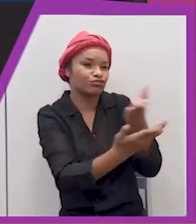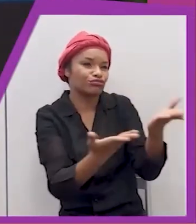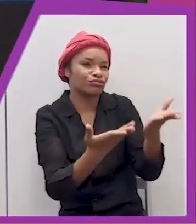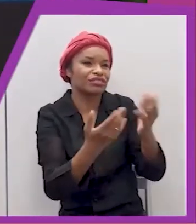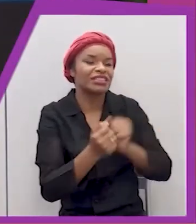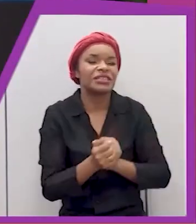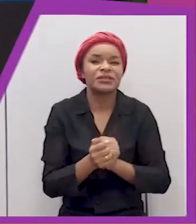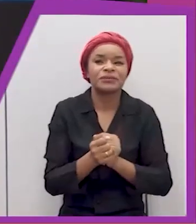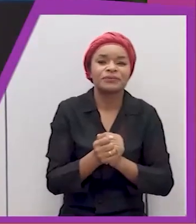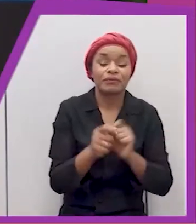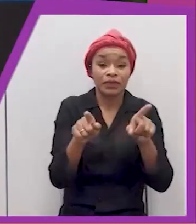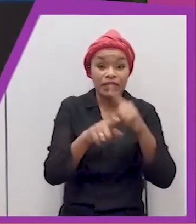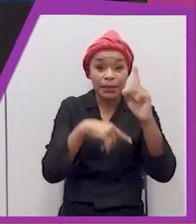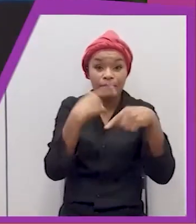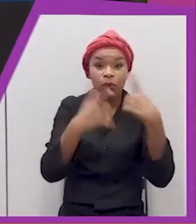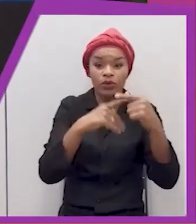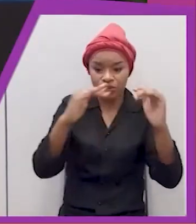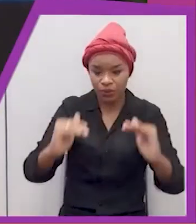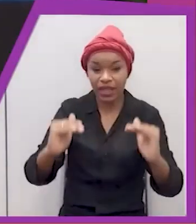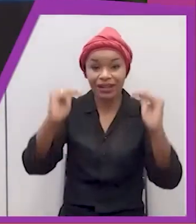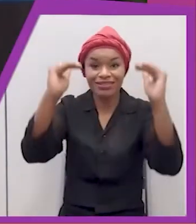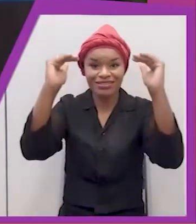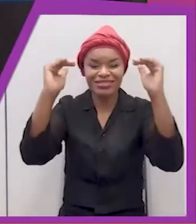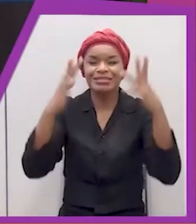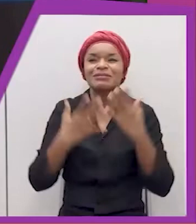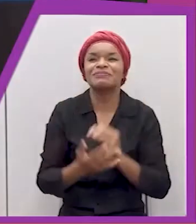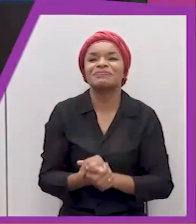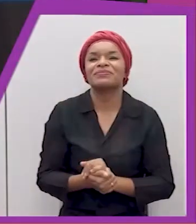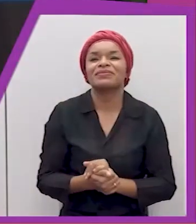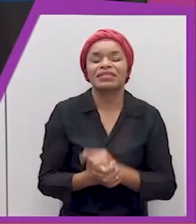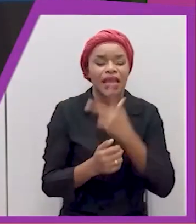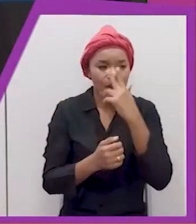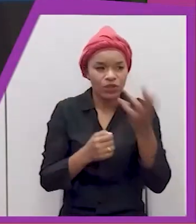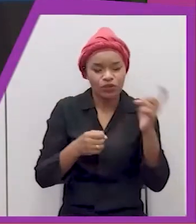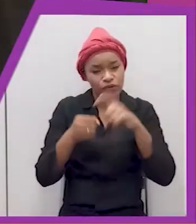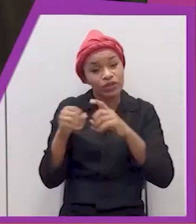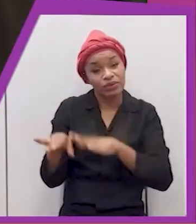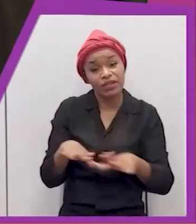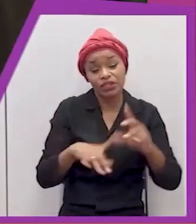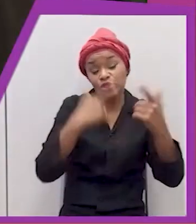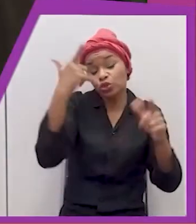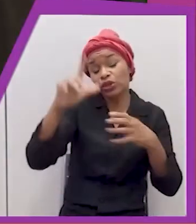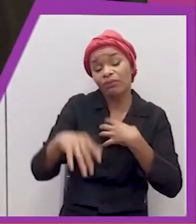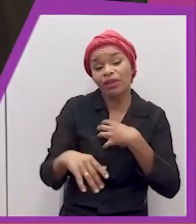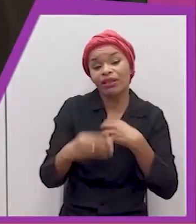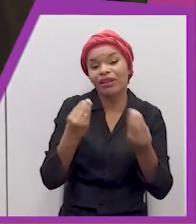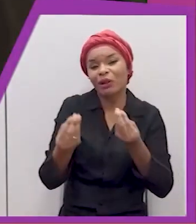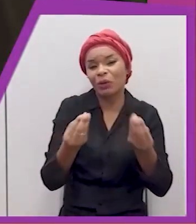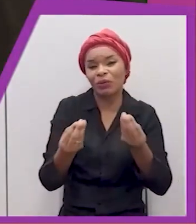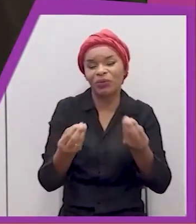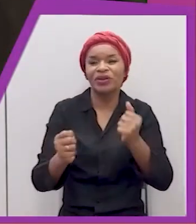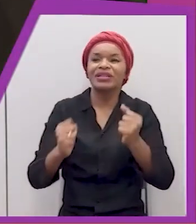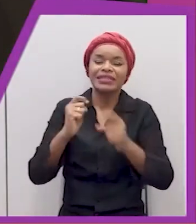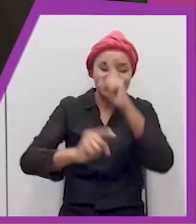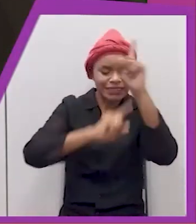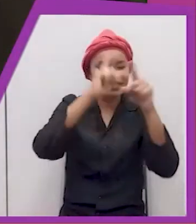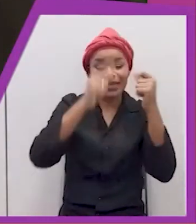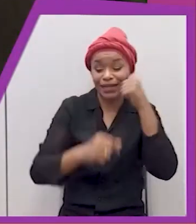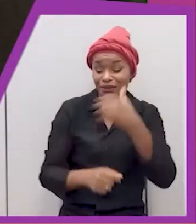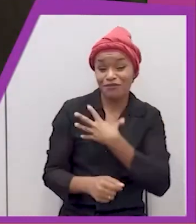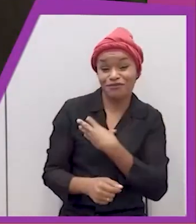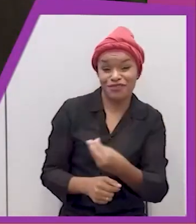escrever para Infância É como se eu entrasse numa máquina do quem sabe eu entro nessa máquina do tempo e eu vou lá